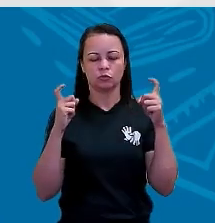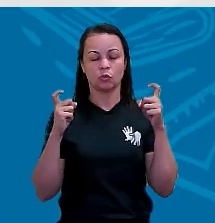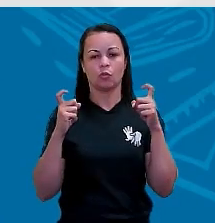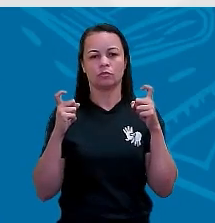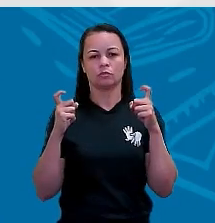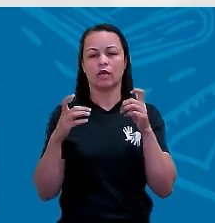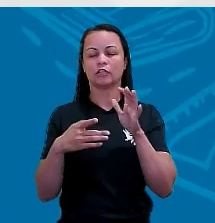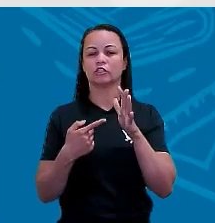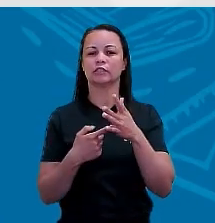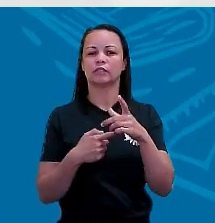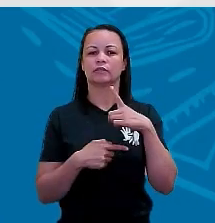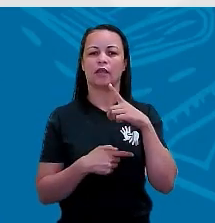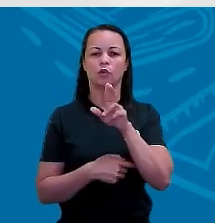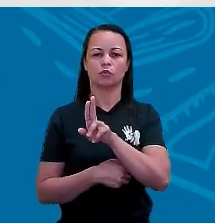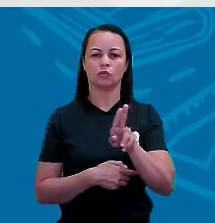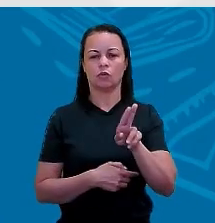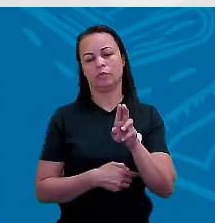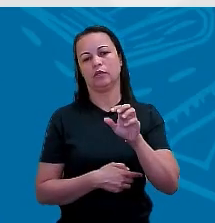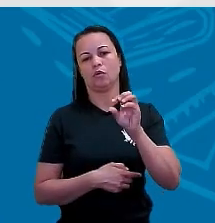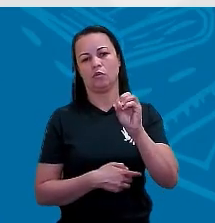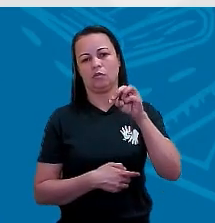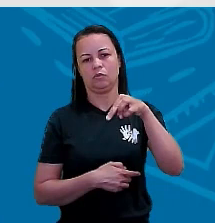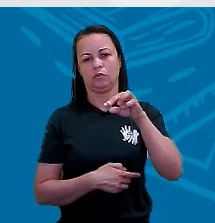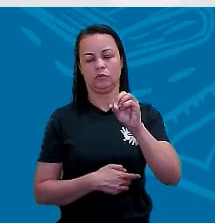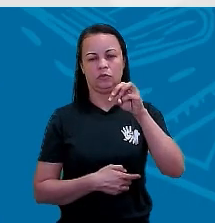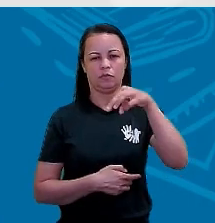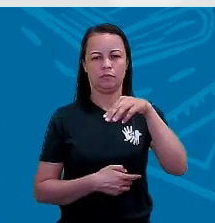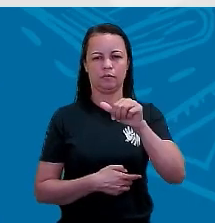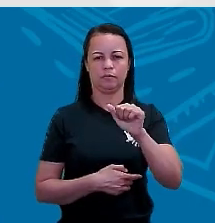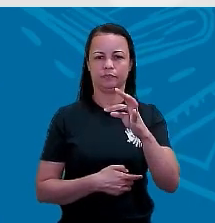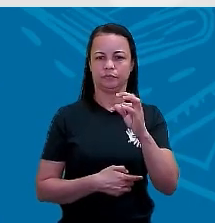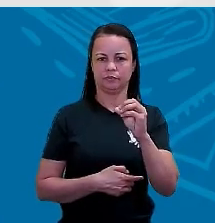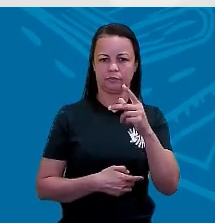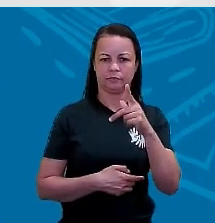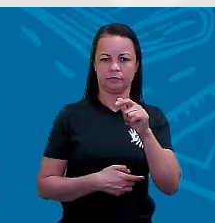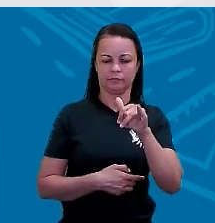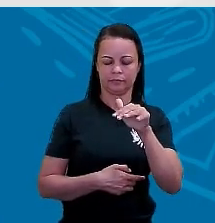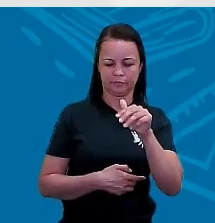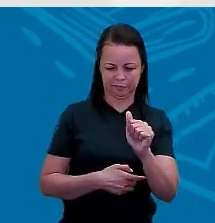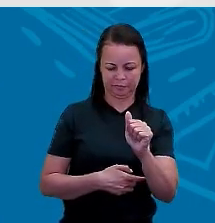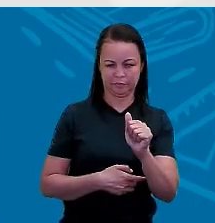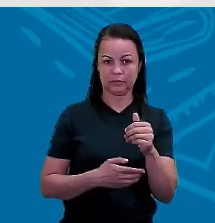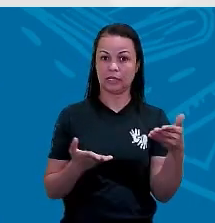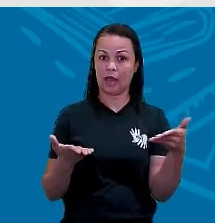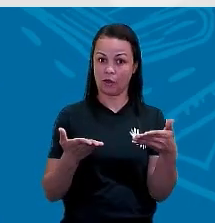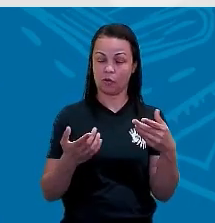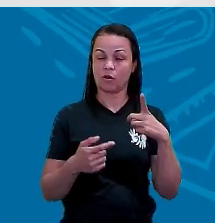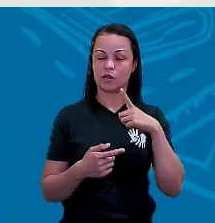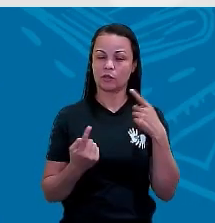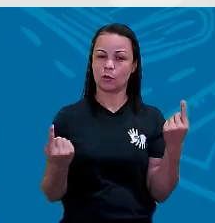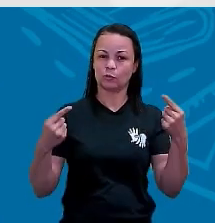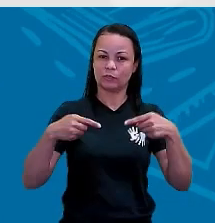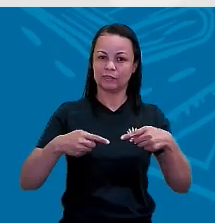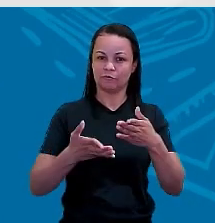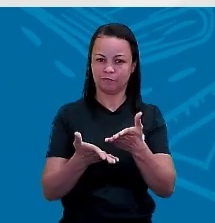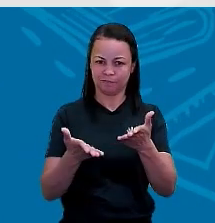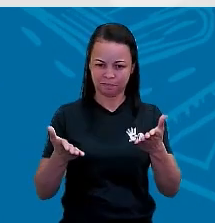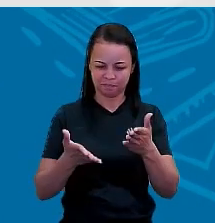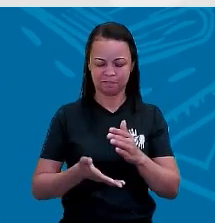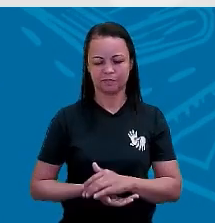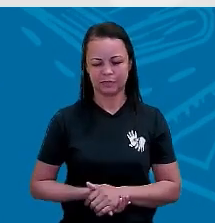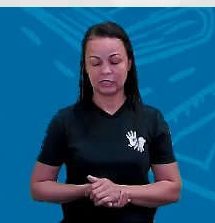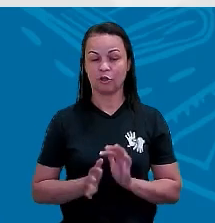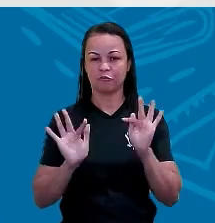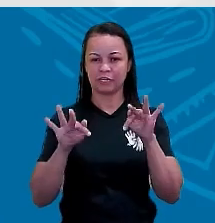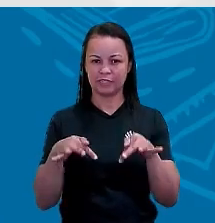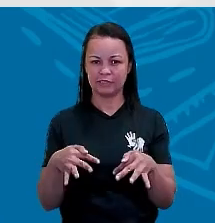de onomatopeia, tá certo? Ok? Agora aqui, ó, tem um desafio para vocês. Vamos lá,